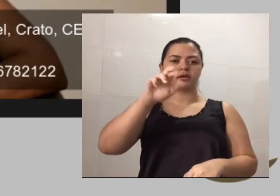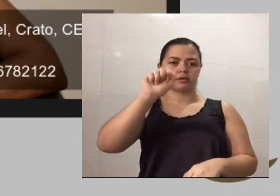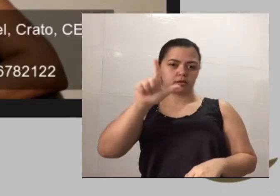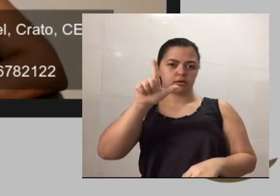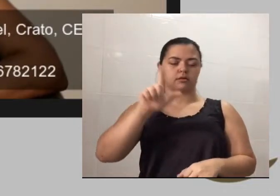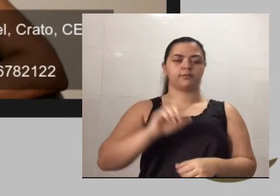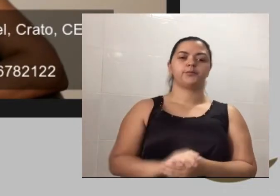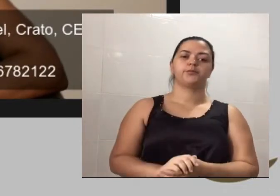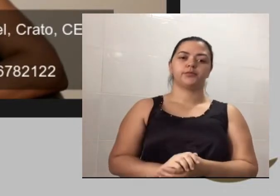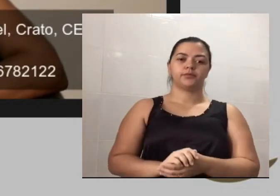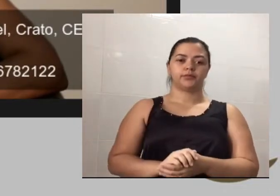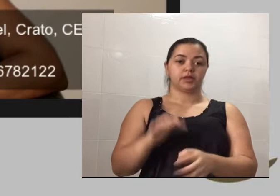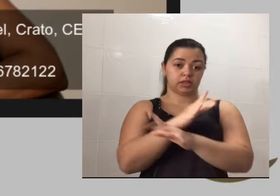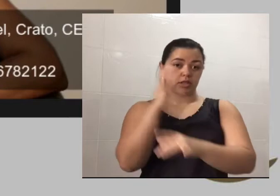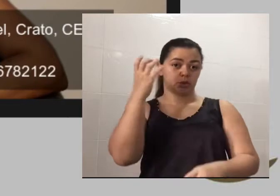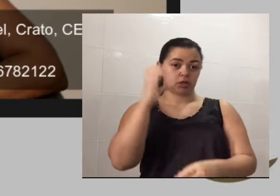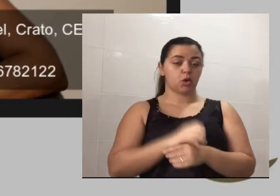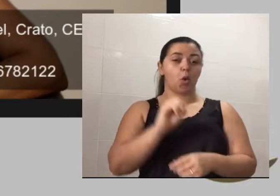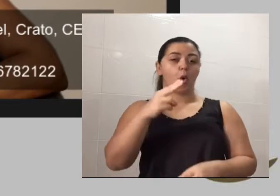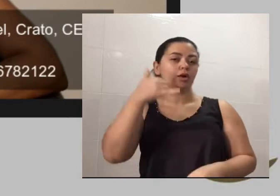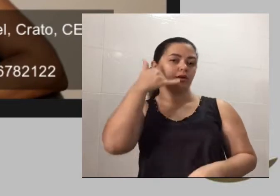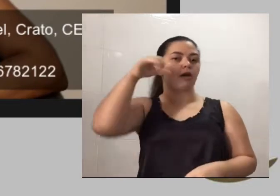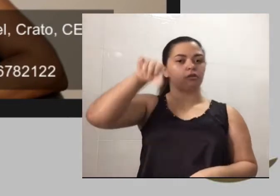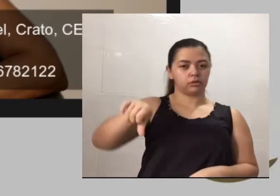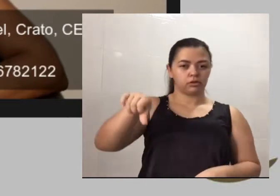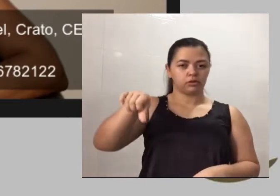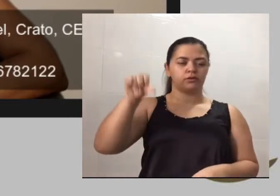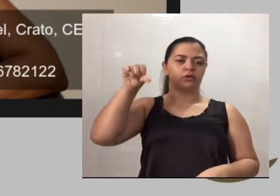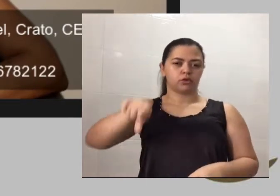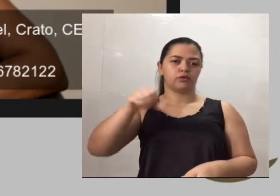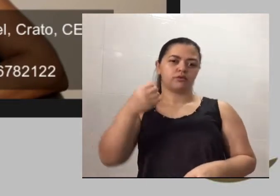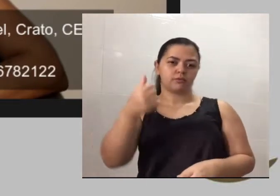Crato. Ou então, ligar para o número